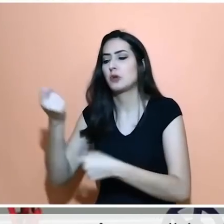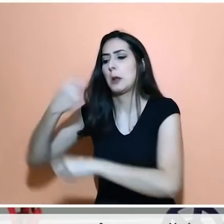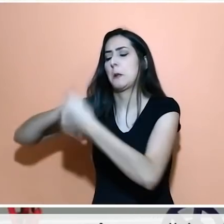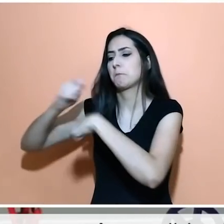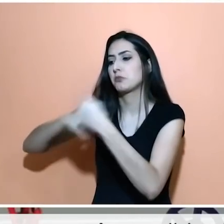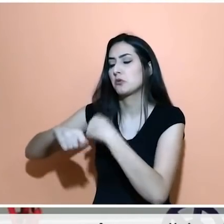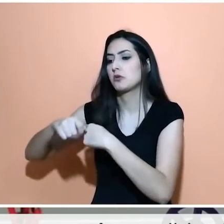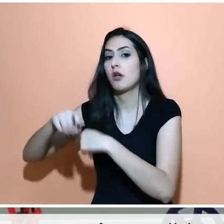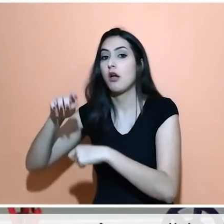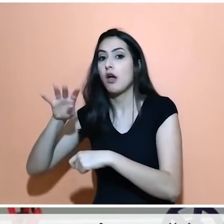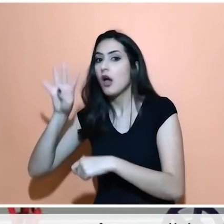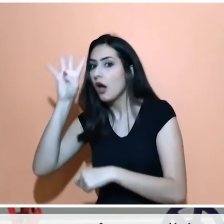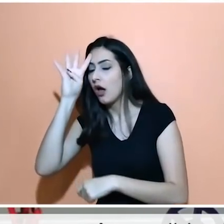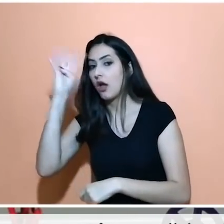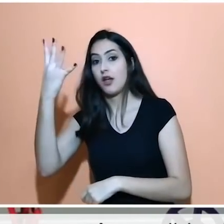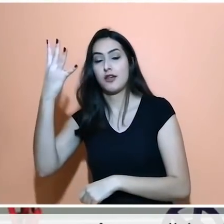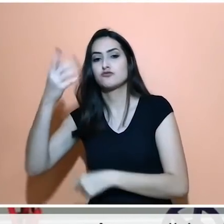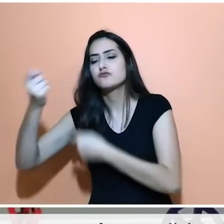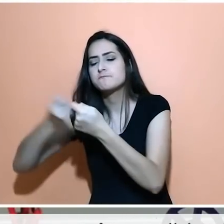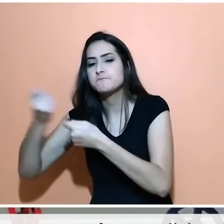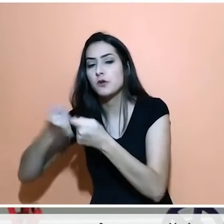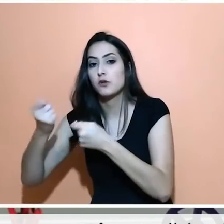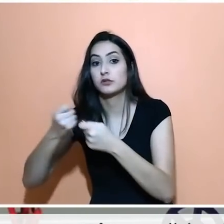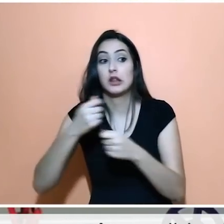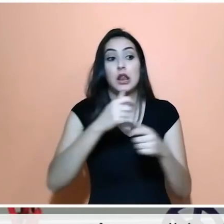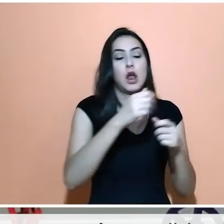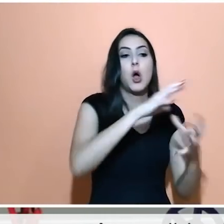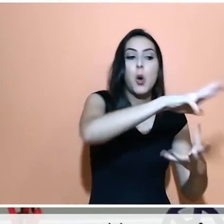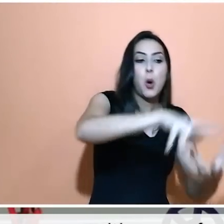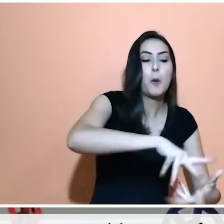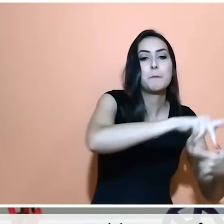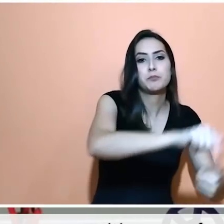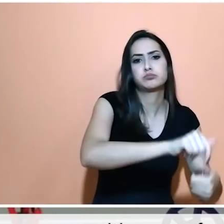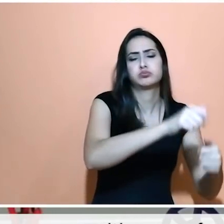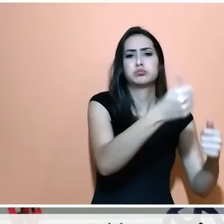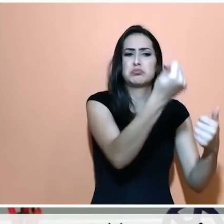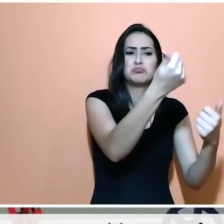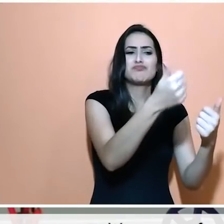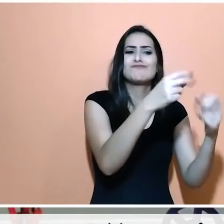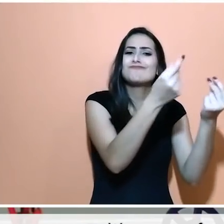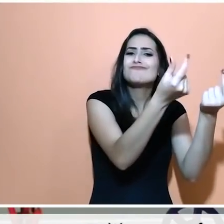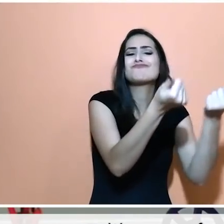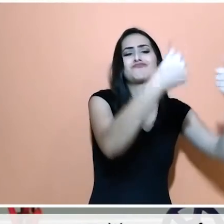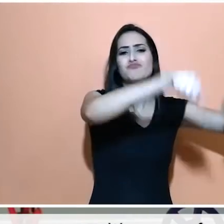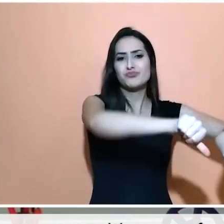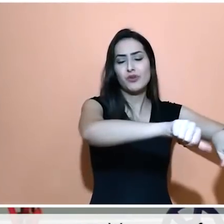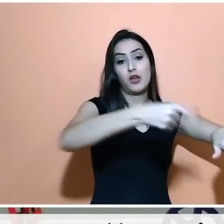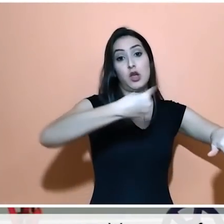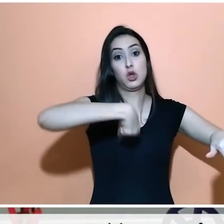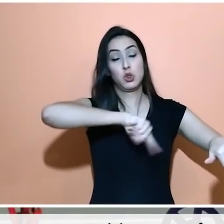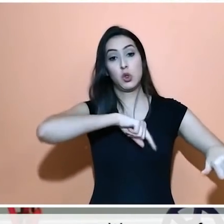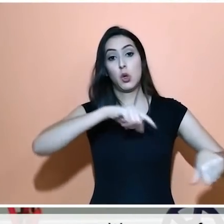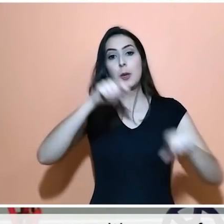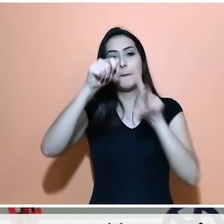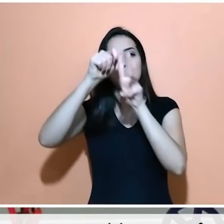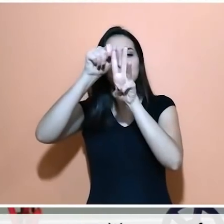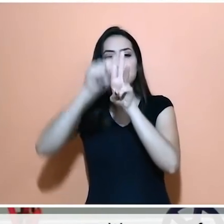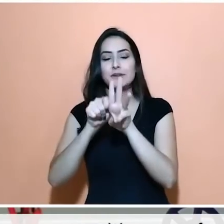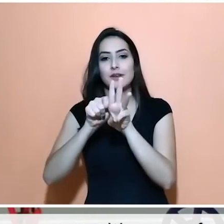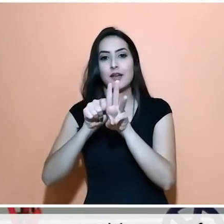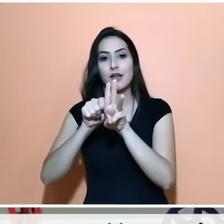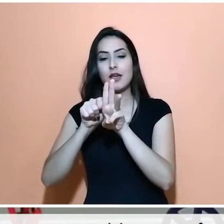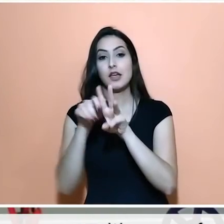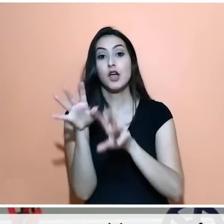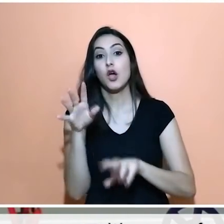orçamentário e financeiro que alcançamos no início de 2020 permitiram enfrentar os três primeiros meses dessa profunda